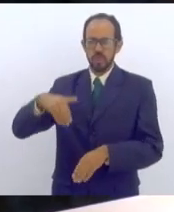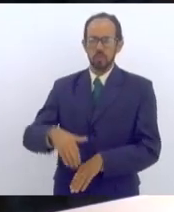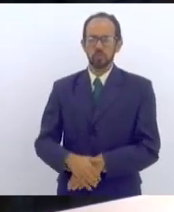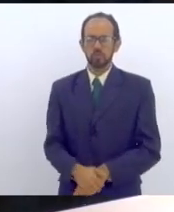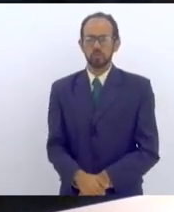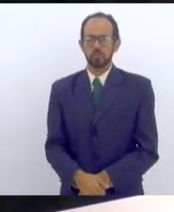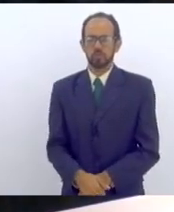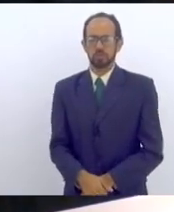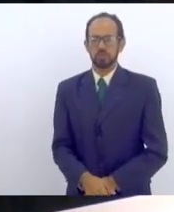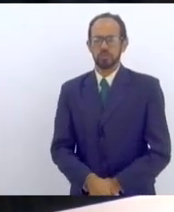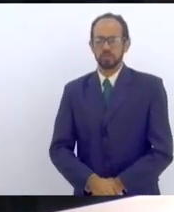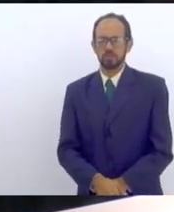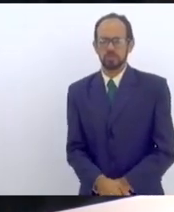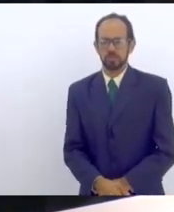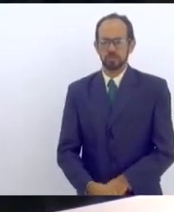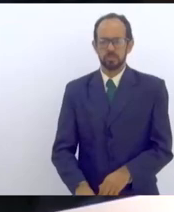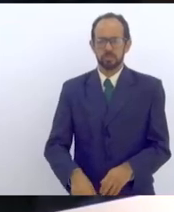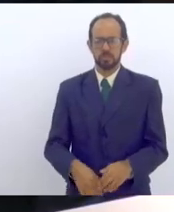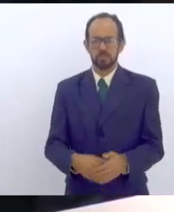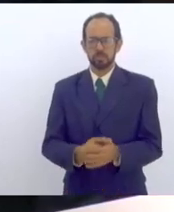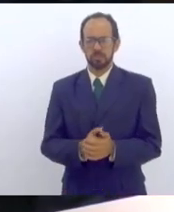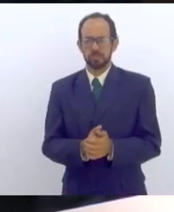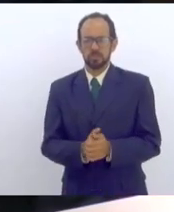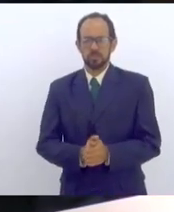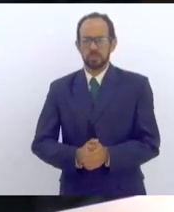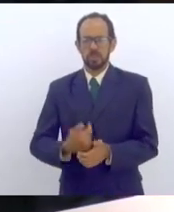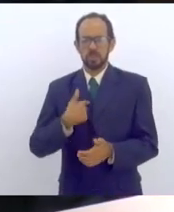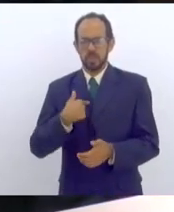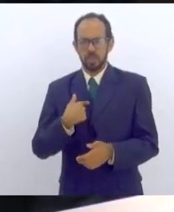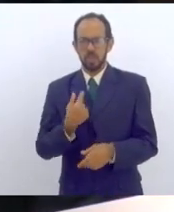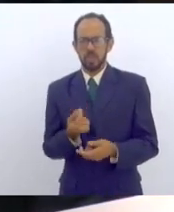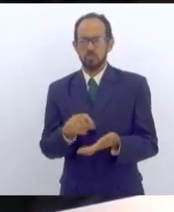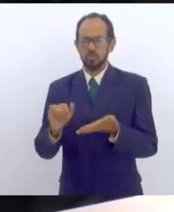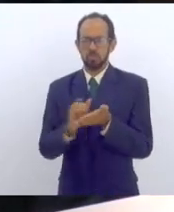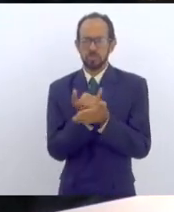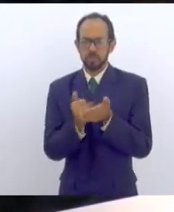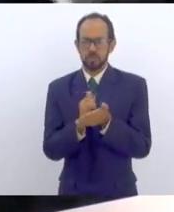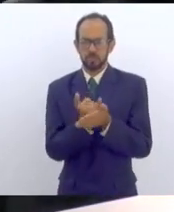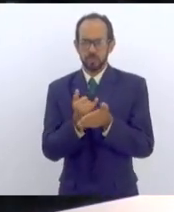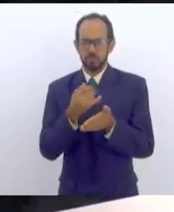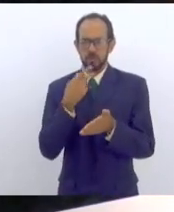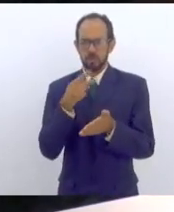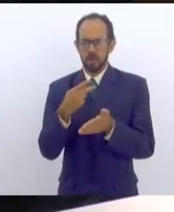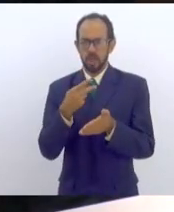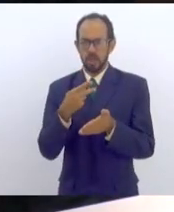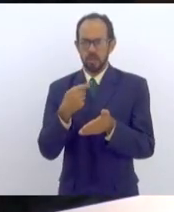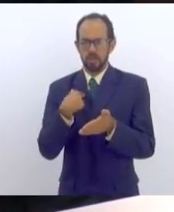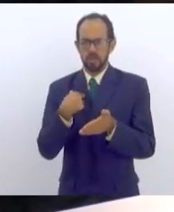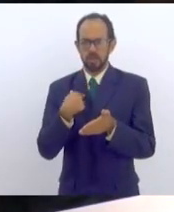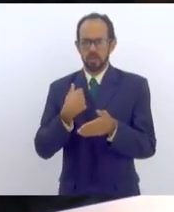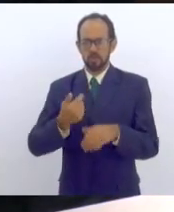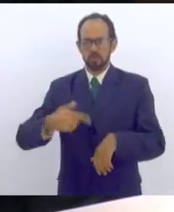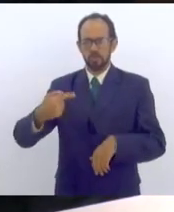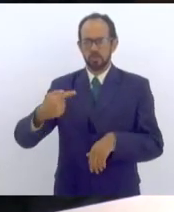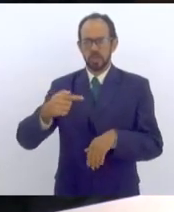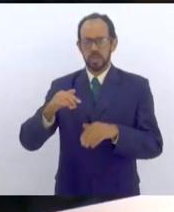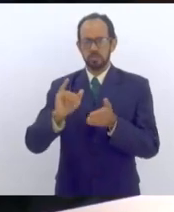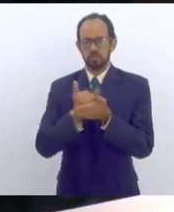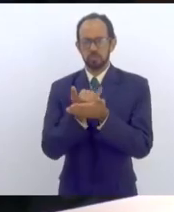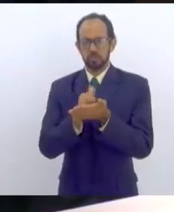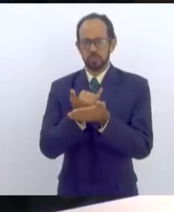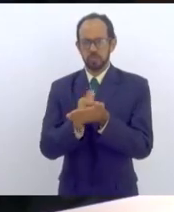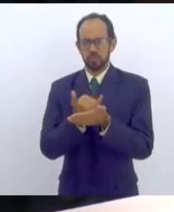seu nome. Isso porque eu me inscrevi para falar. Sou o sétimo inscrito. De